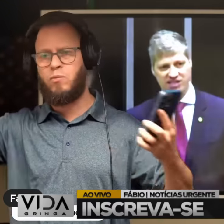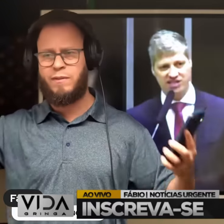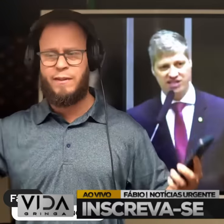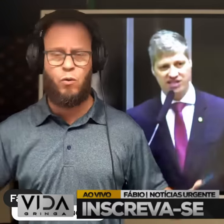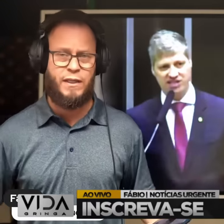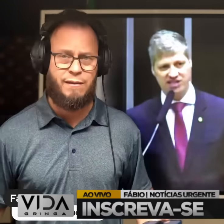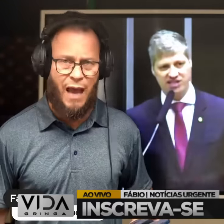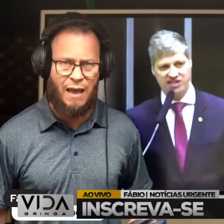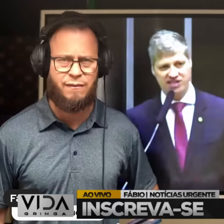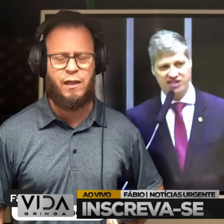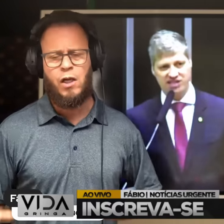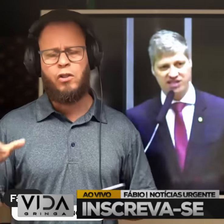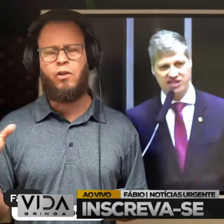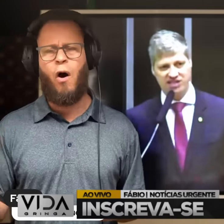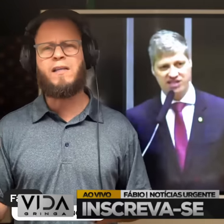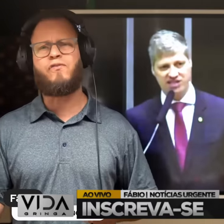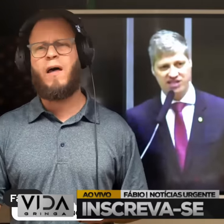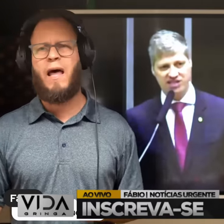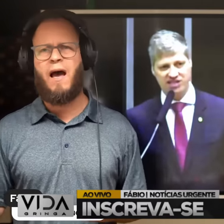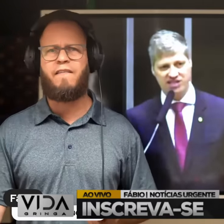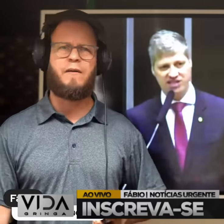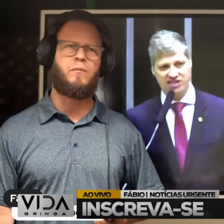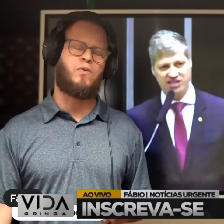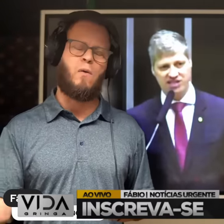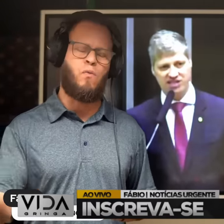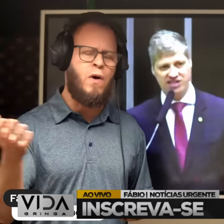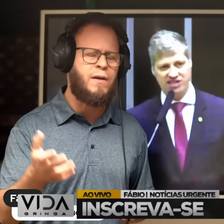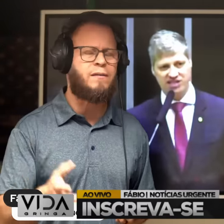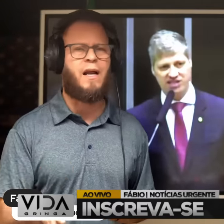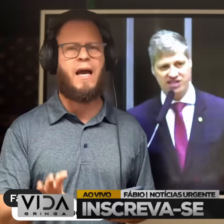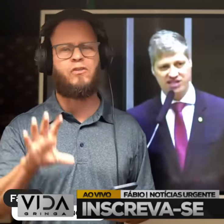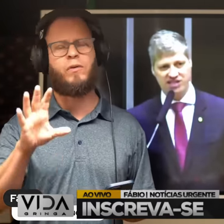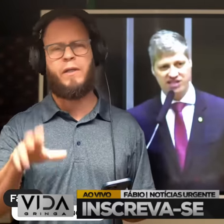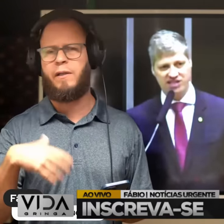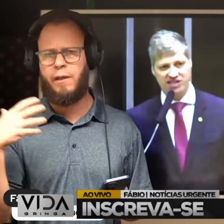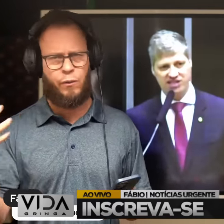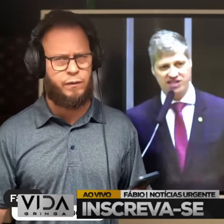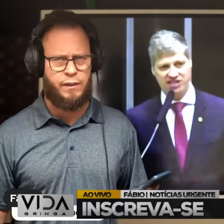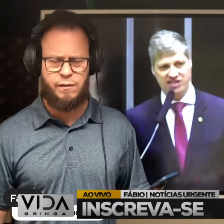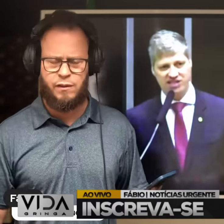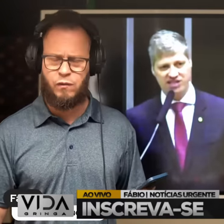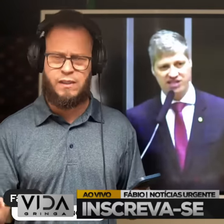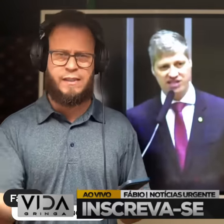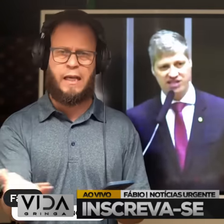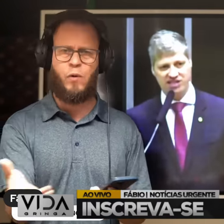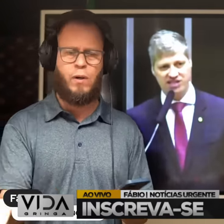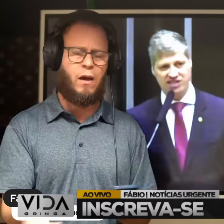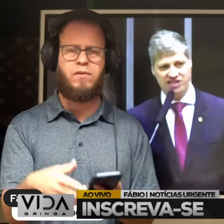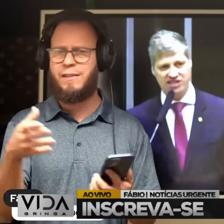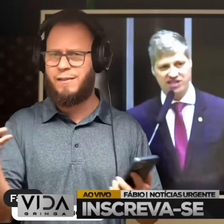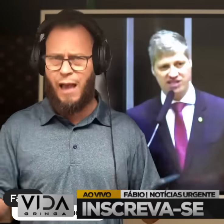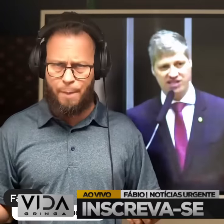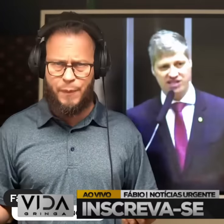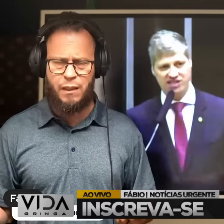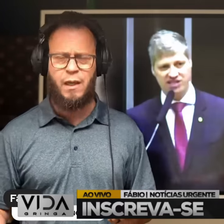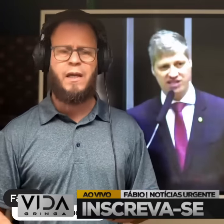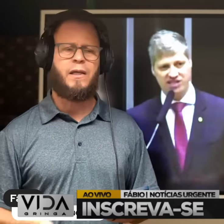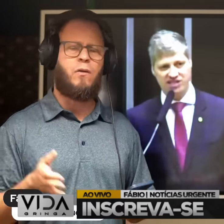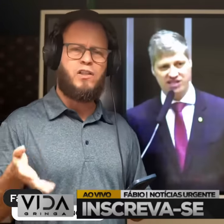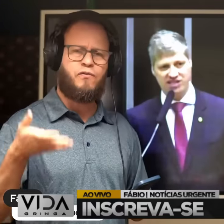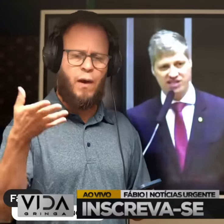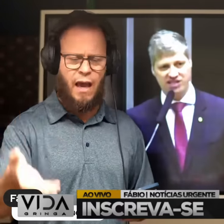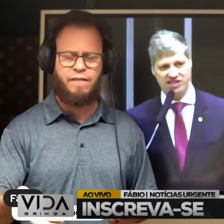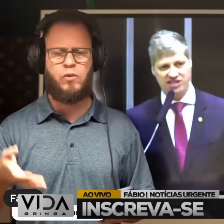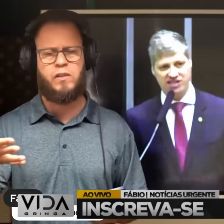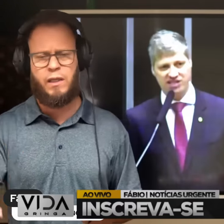não deu em nada, nós falávamos há um ano atrás o que iria acontecer. Se você segue meu canal, você sabe que